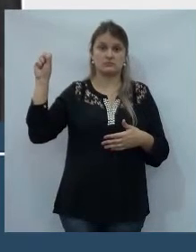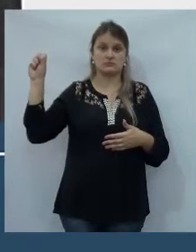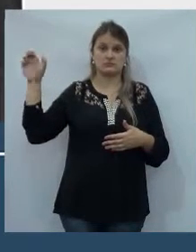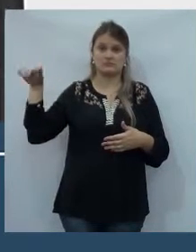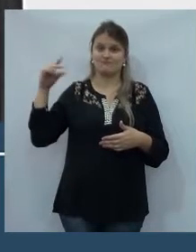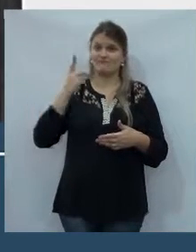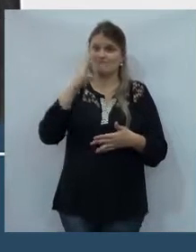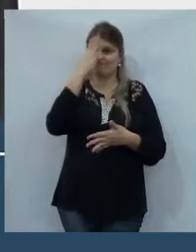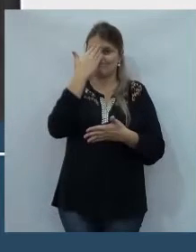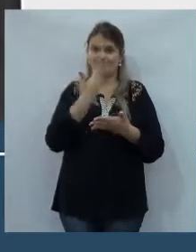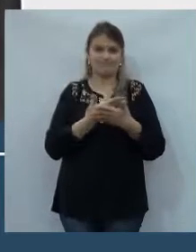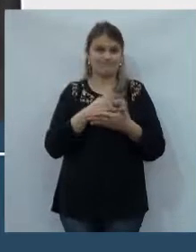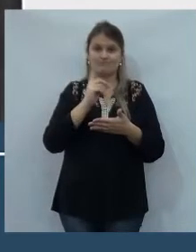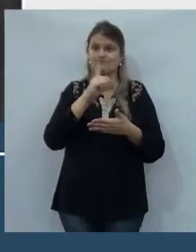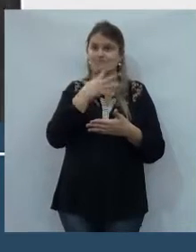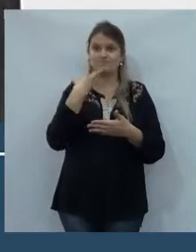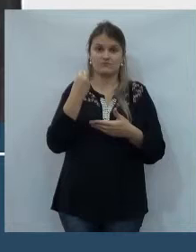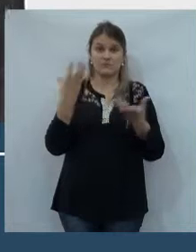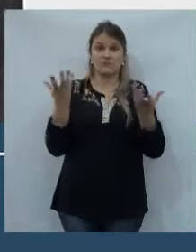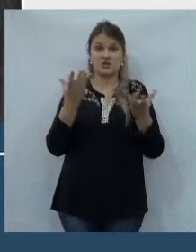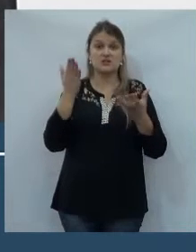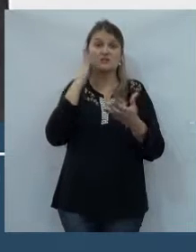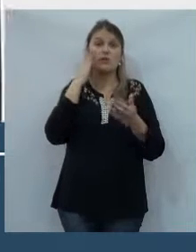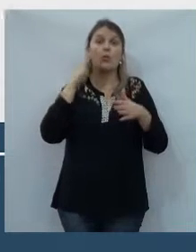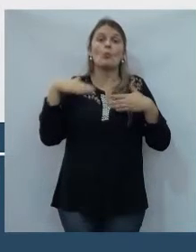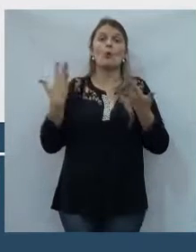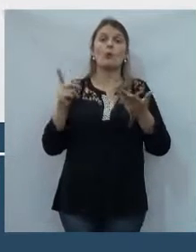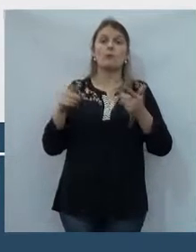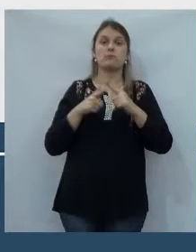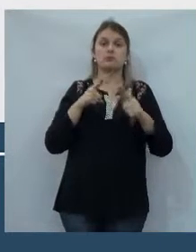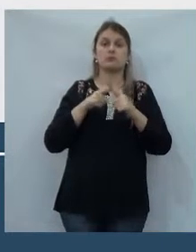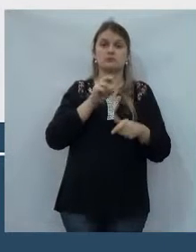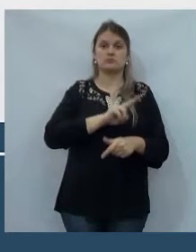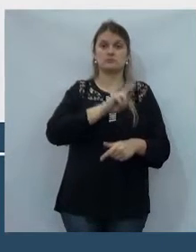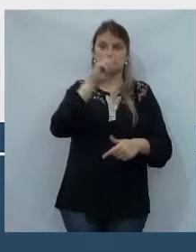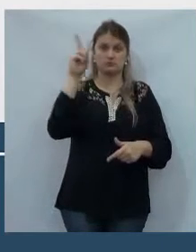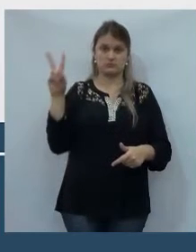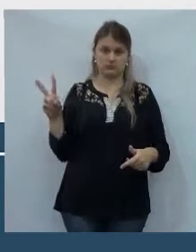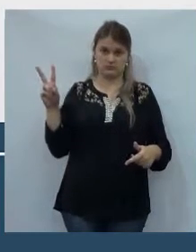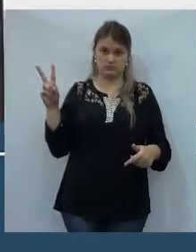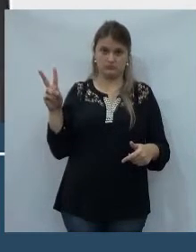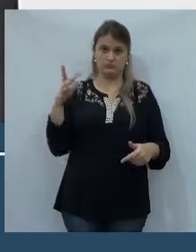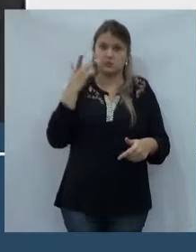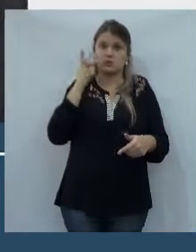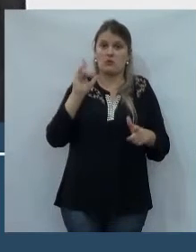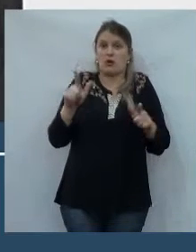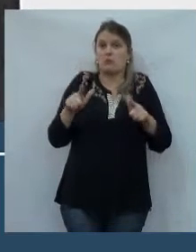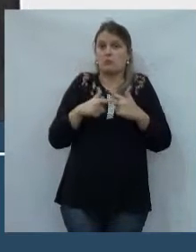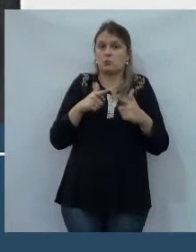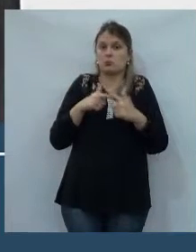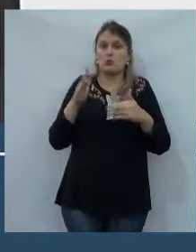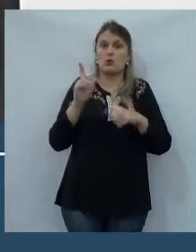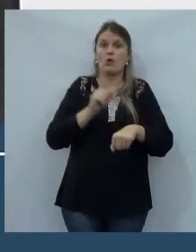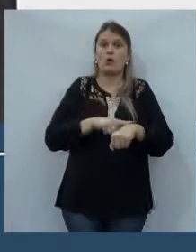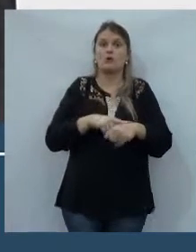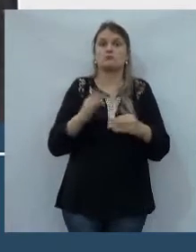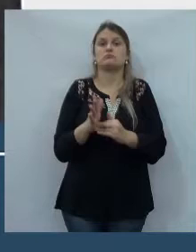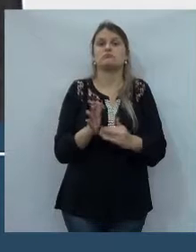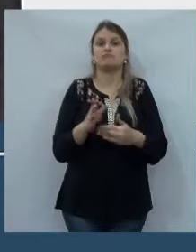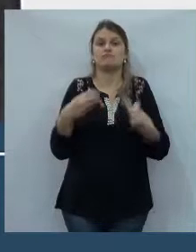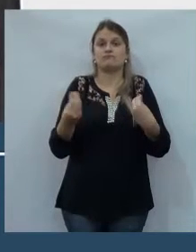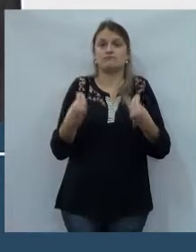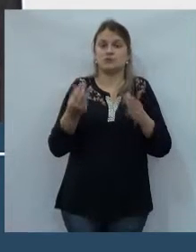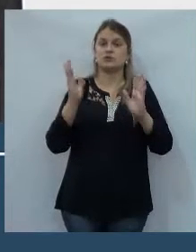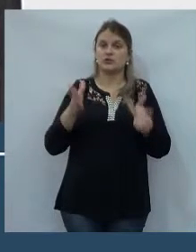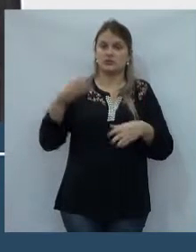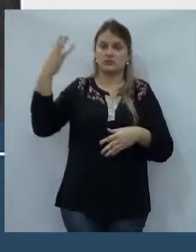vamos querer saber realmente qual é o problema com a União da Vitória. Não seria um problema agora de última hora, mas é a